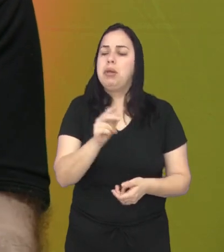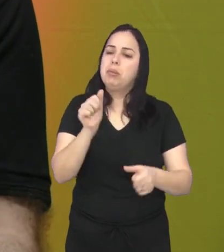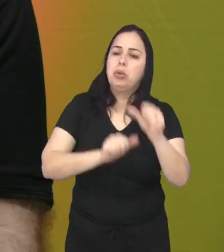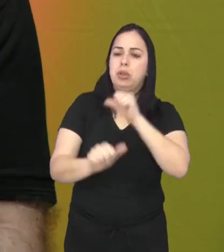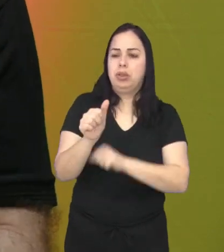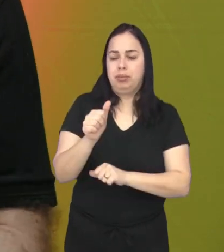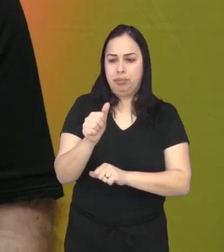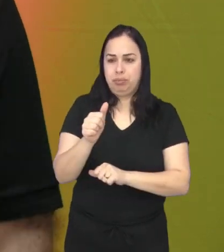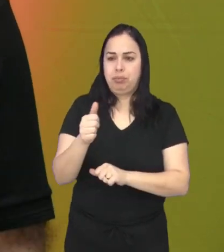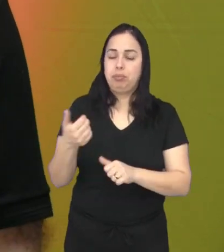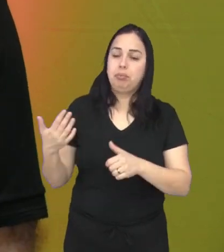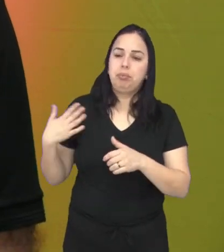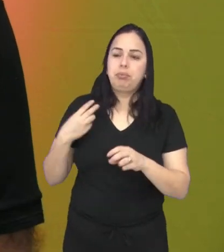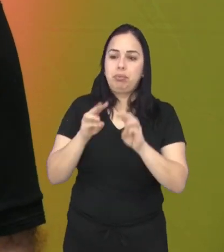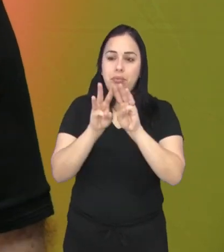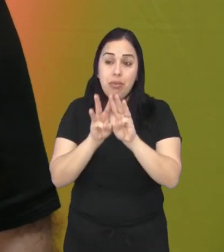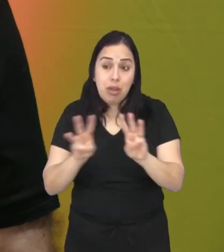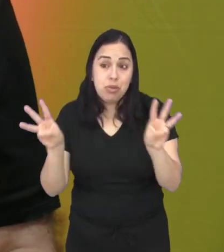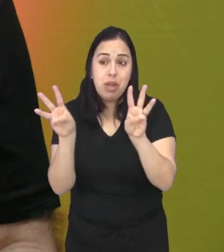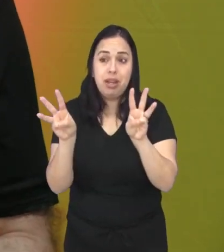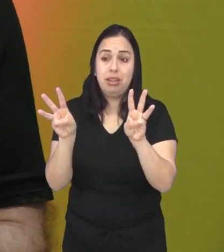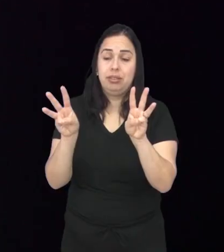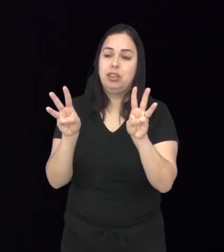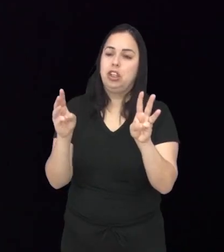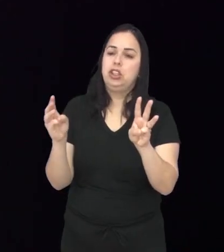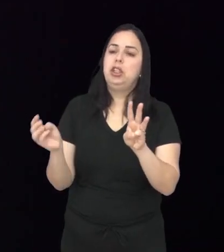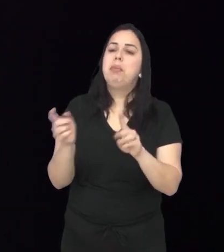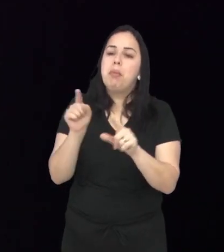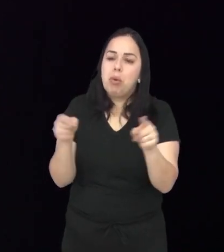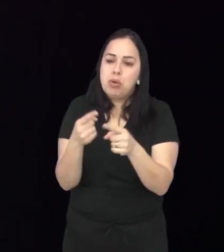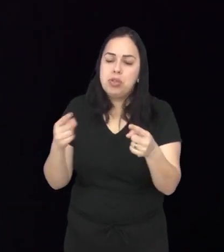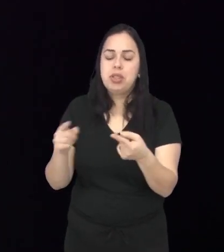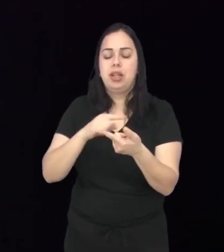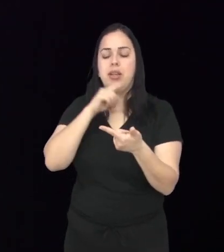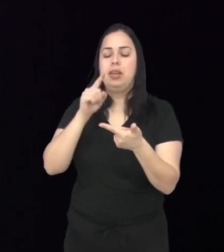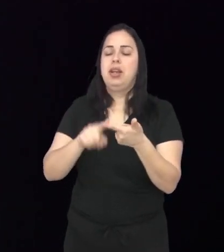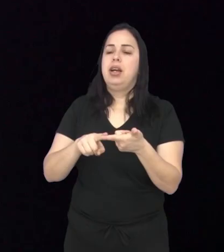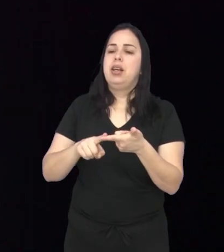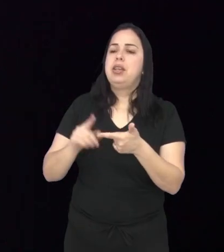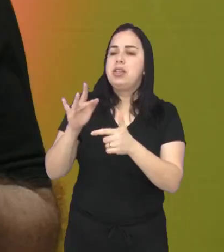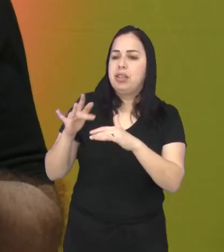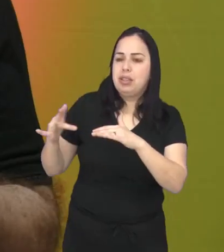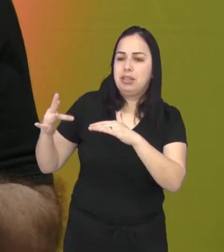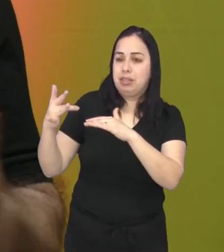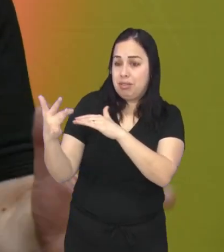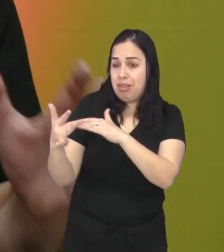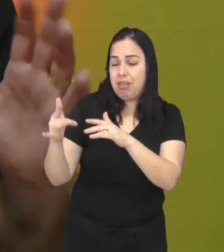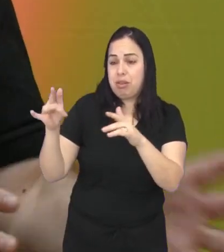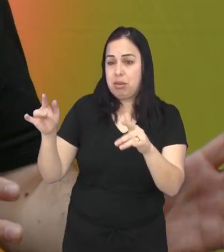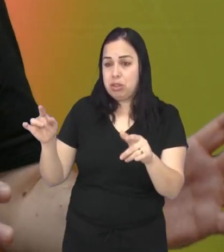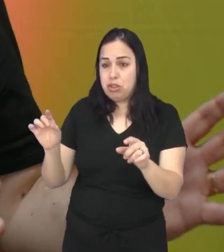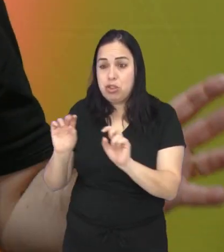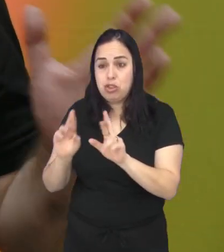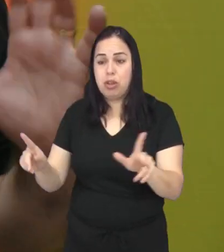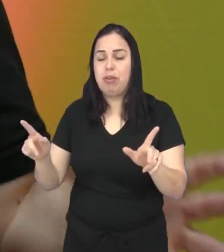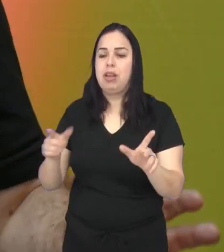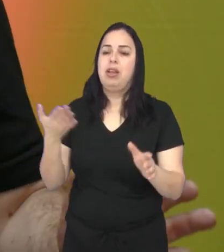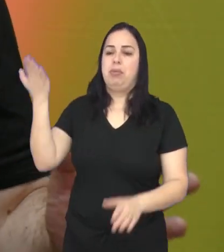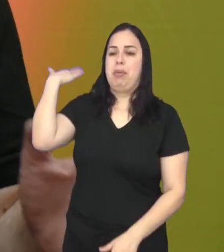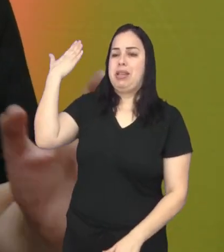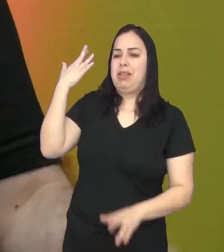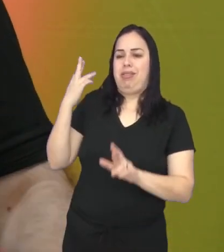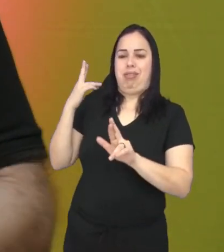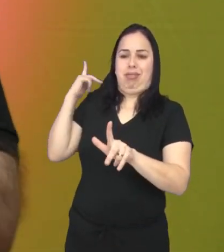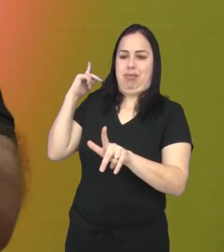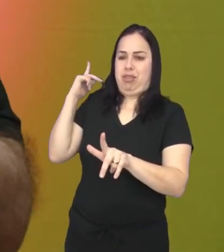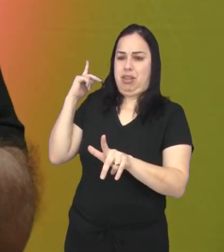por exemplo. As plataformas de streaming chegaram, as redes sociais chegaram, e aí o trabalho, tipo, ele já era difícil de um jeito,